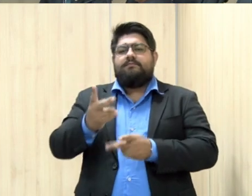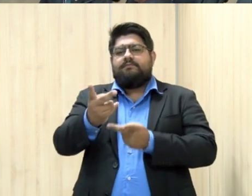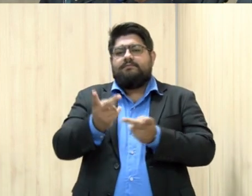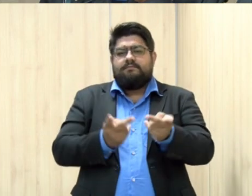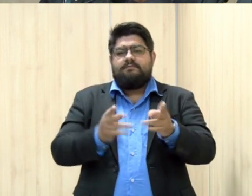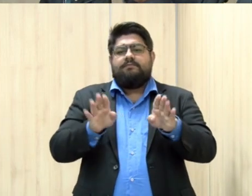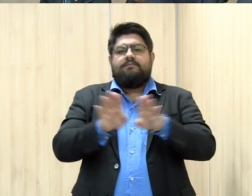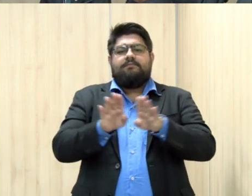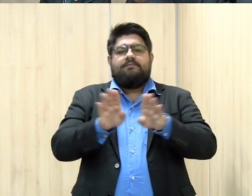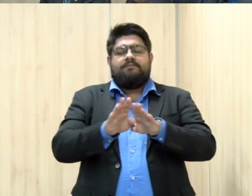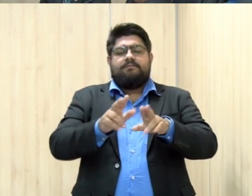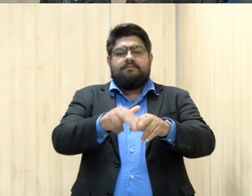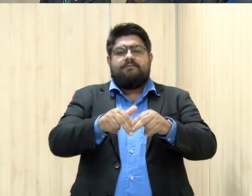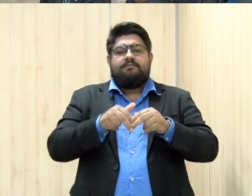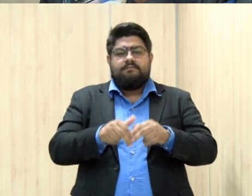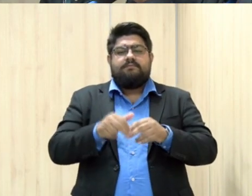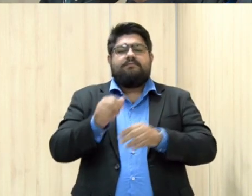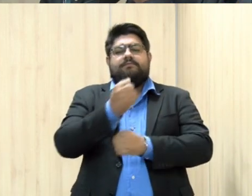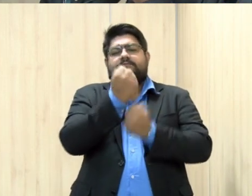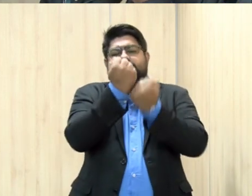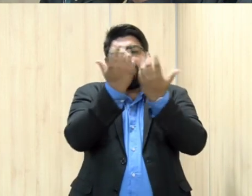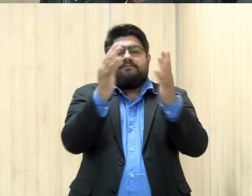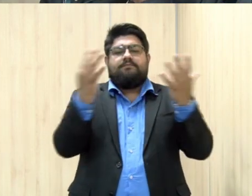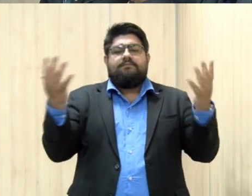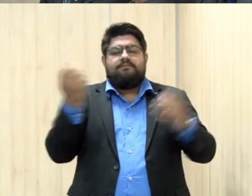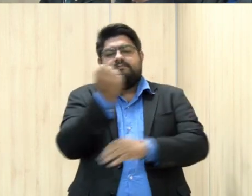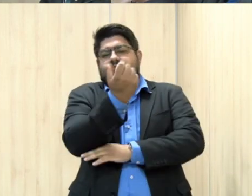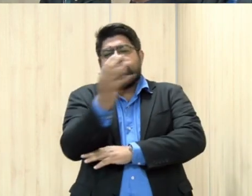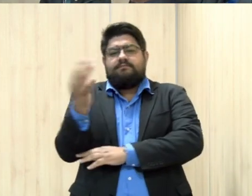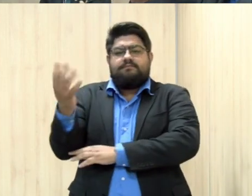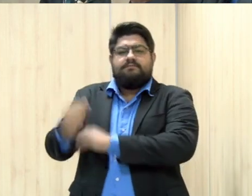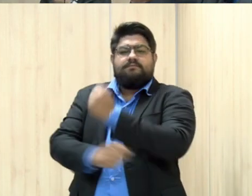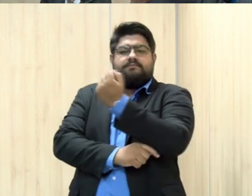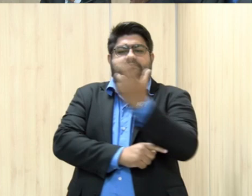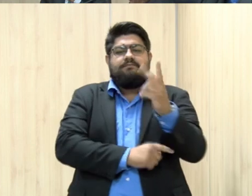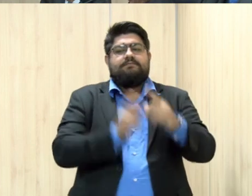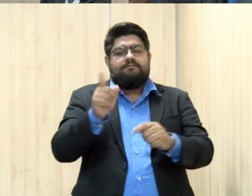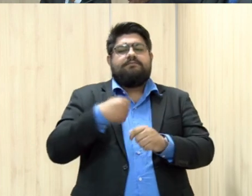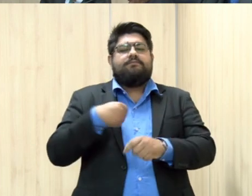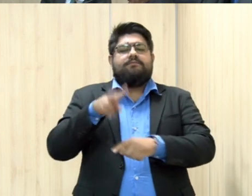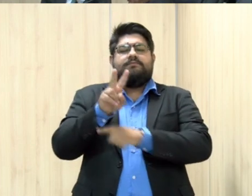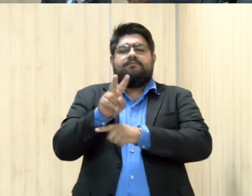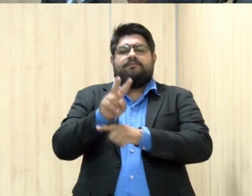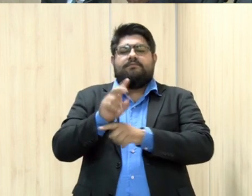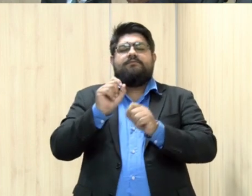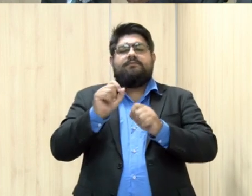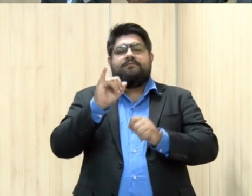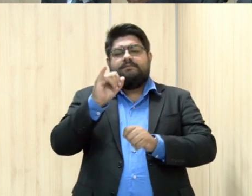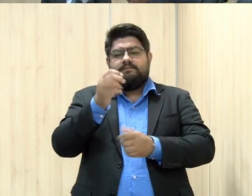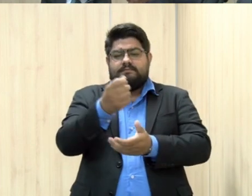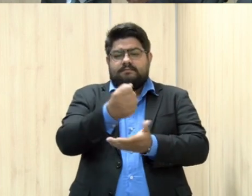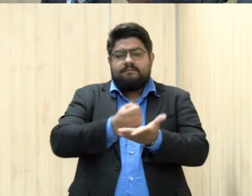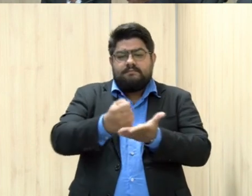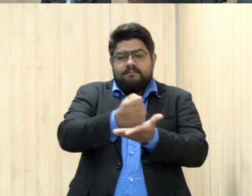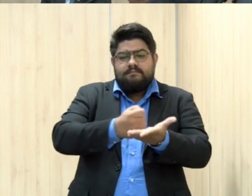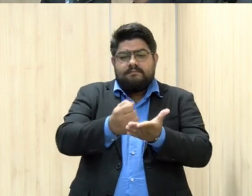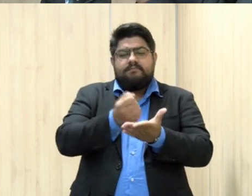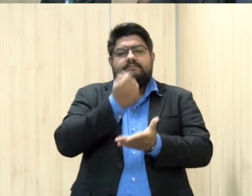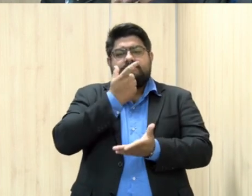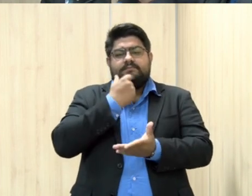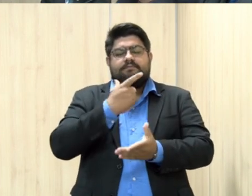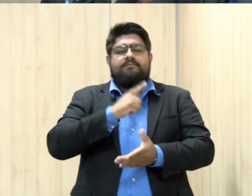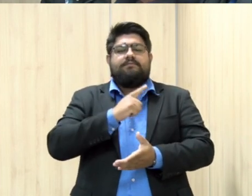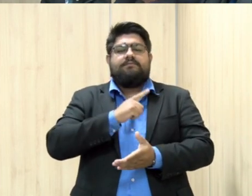inclusive pela questão ambiental aqui que vossa excelência teve cuidado de colocar que caso a farmácia Drogaria considere mais